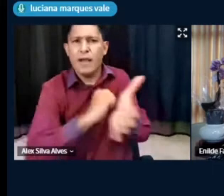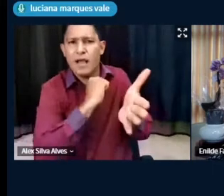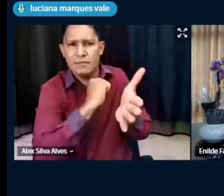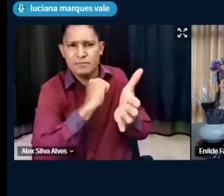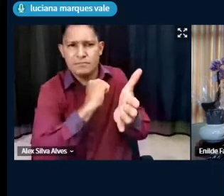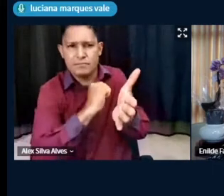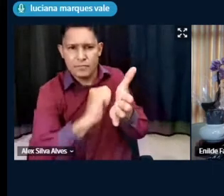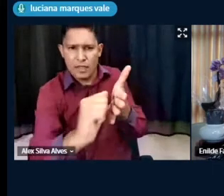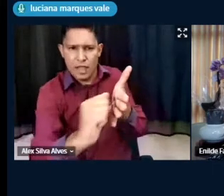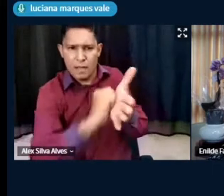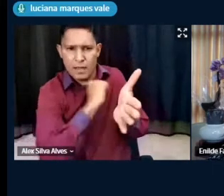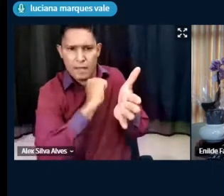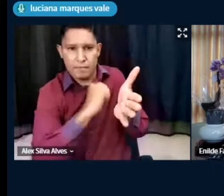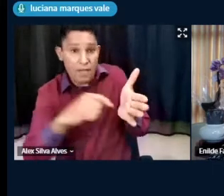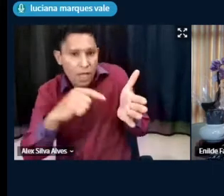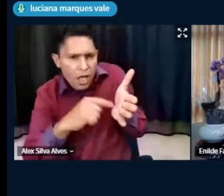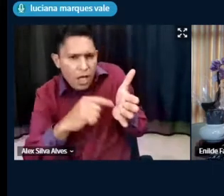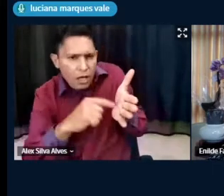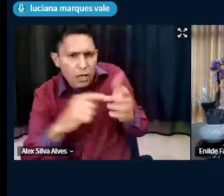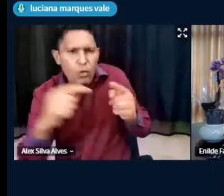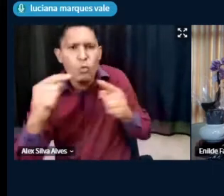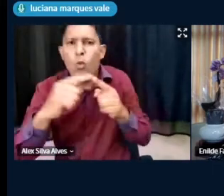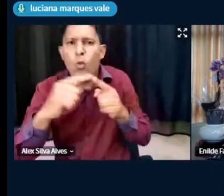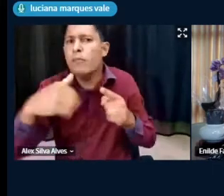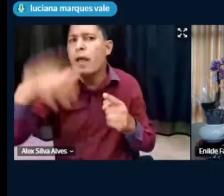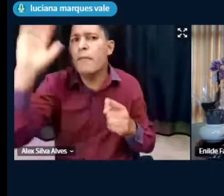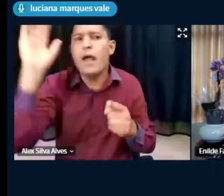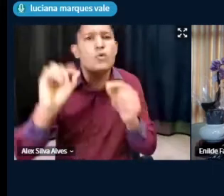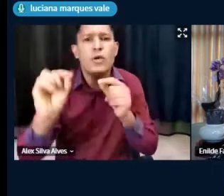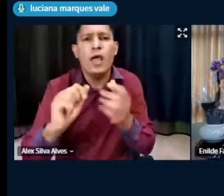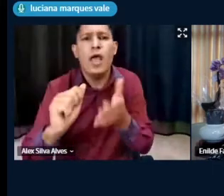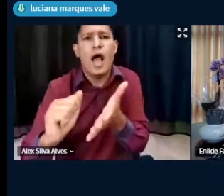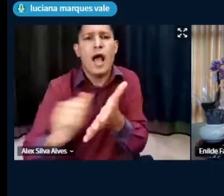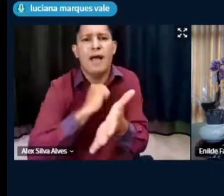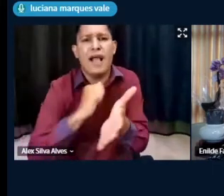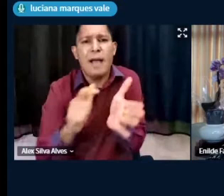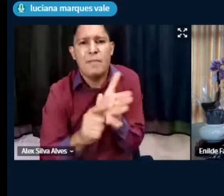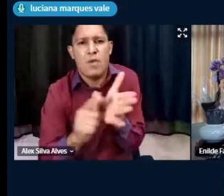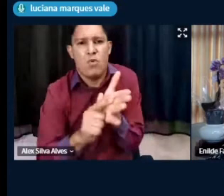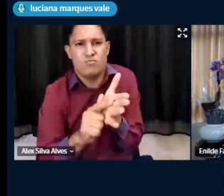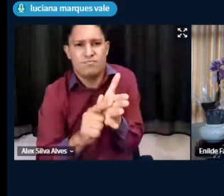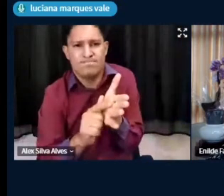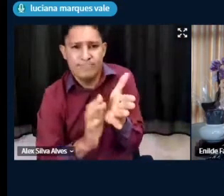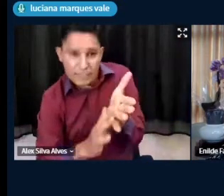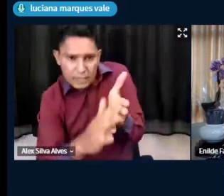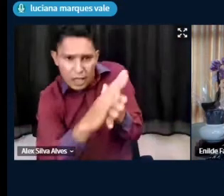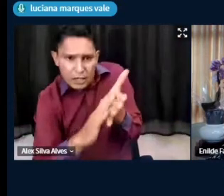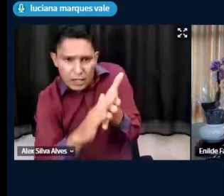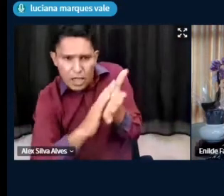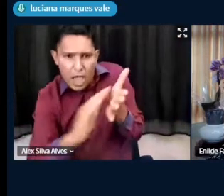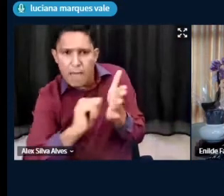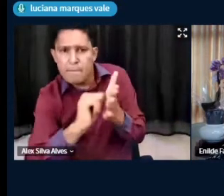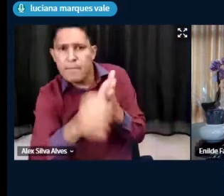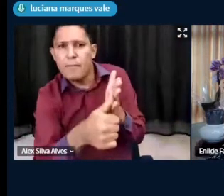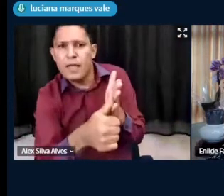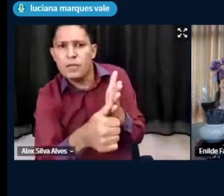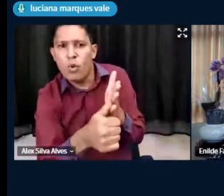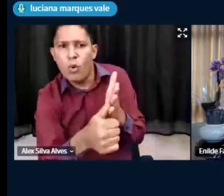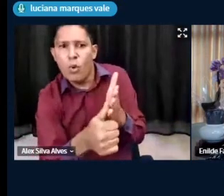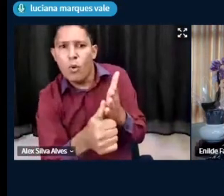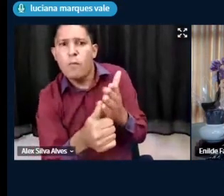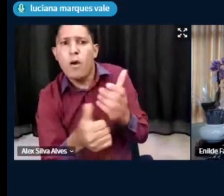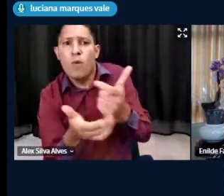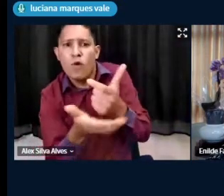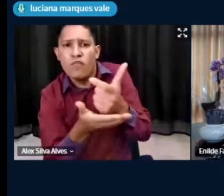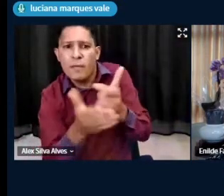Muitos usuários da comunidade surdo usam dessa forma. Contudo, essa utilização, ela condiz muito mais com